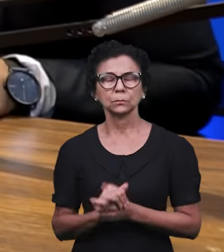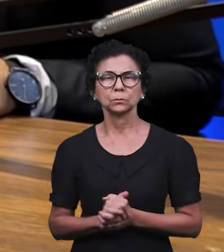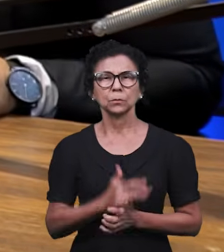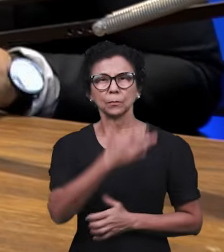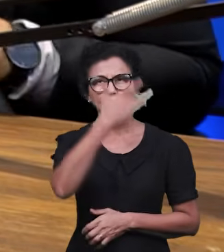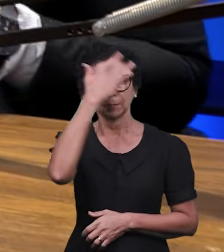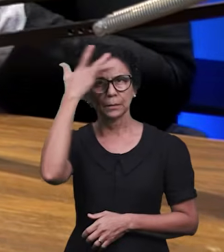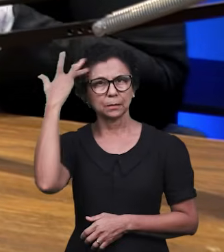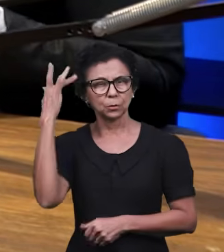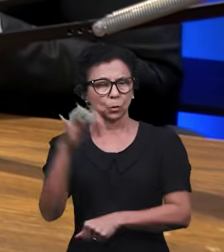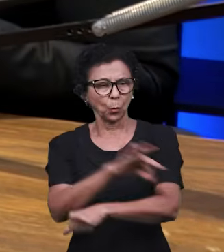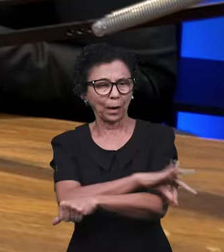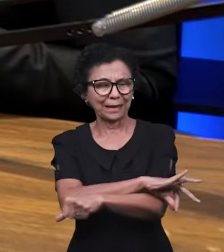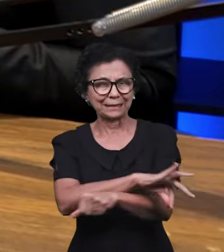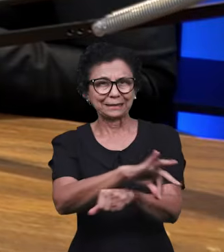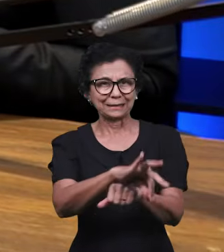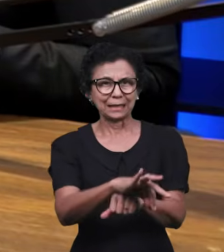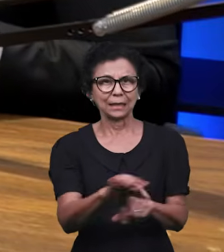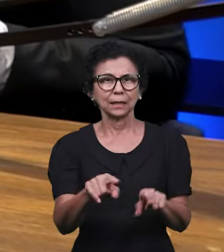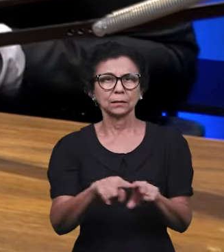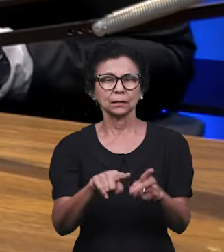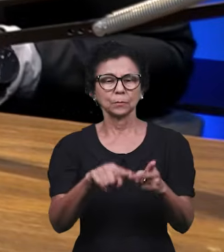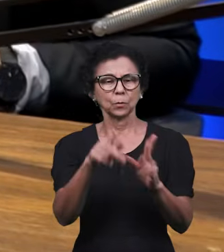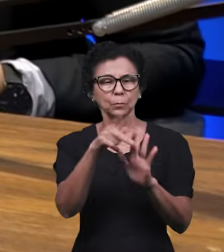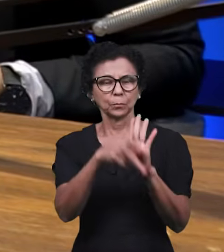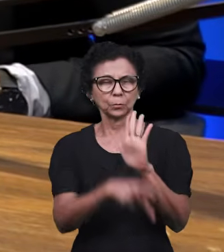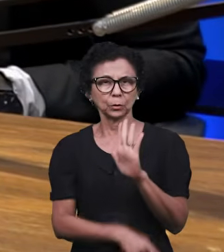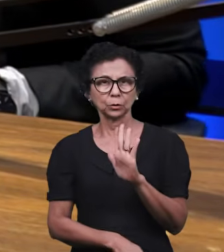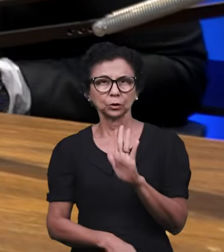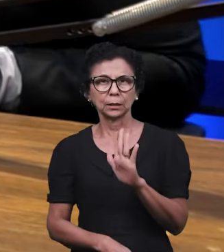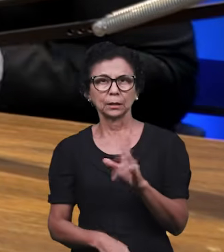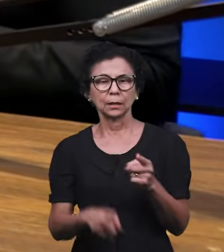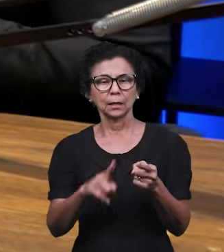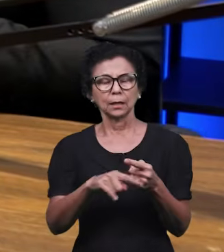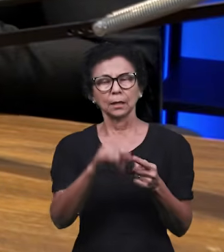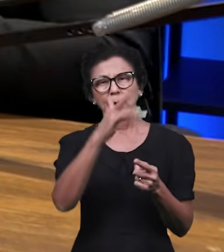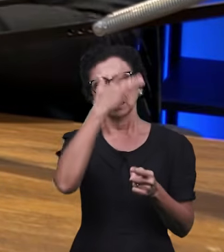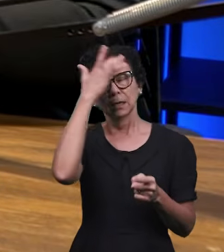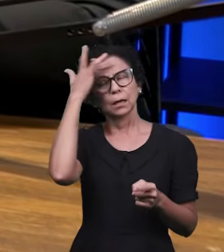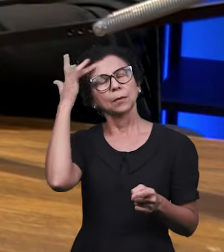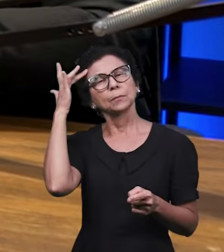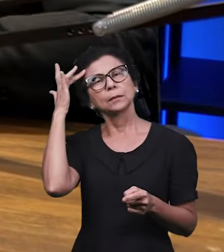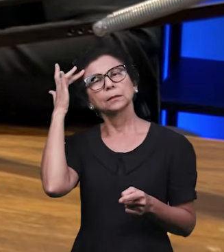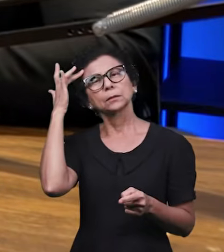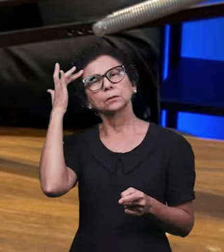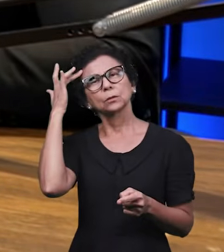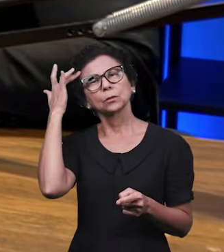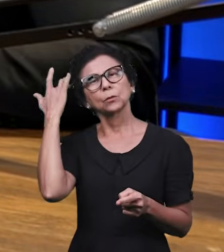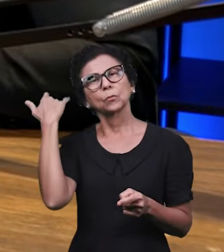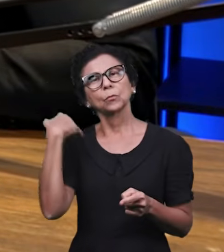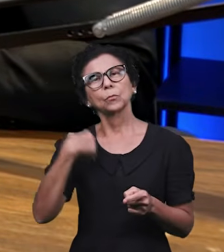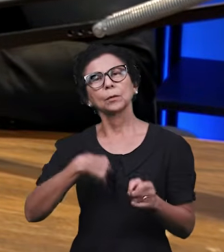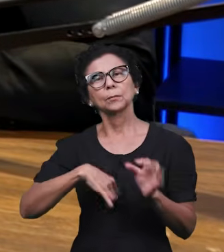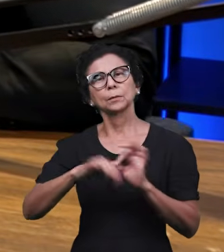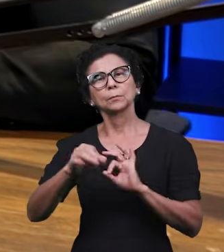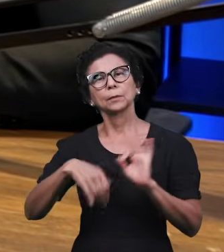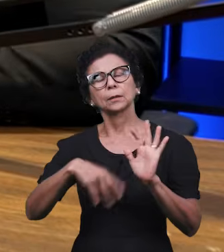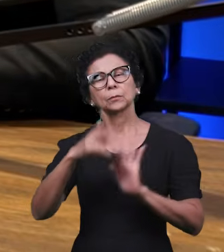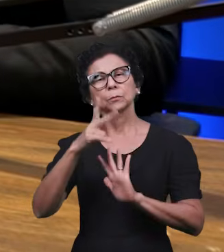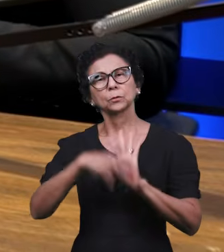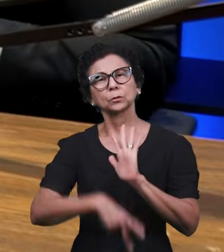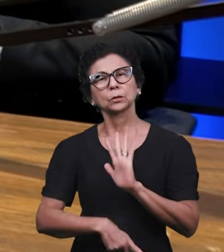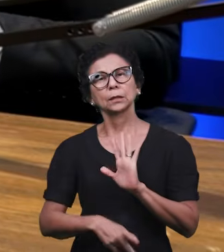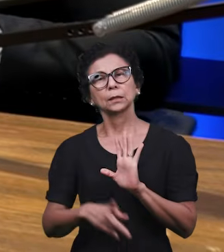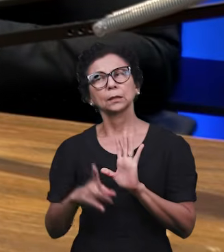e sobre o projeto, né? Onde o arquiteto ele atua ali no projeto, e nós associamos essa questão